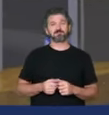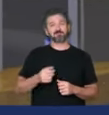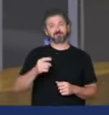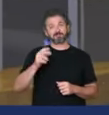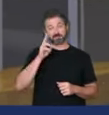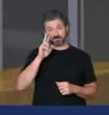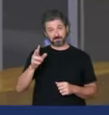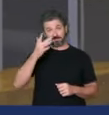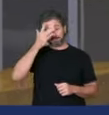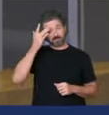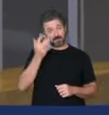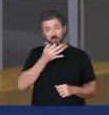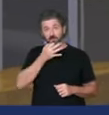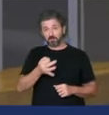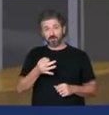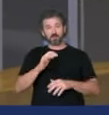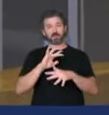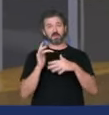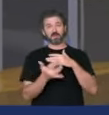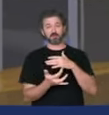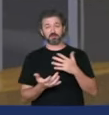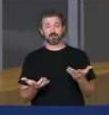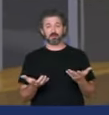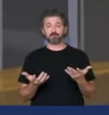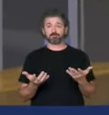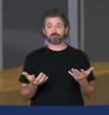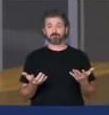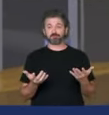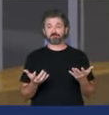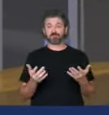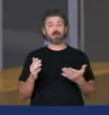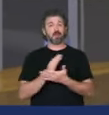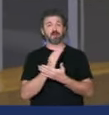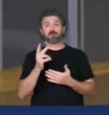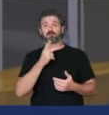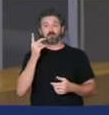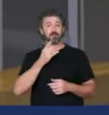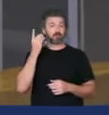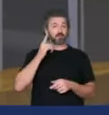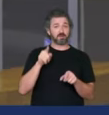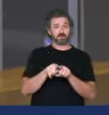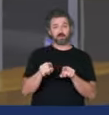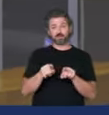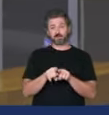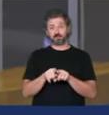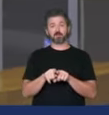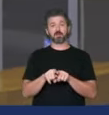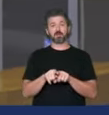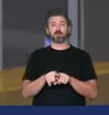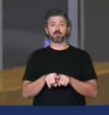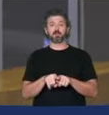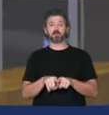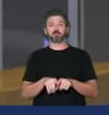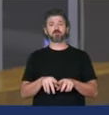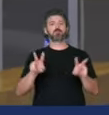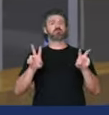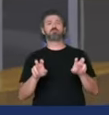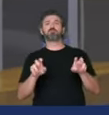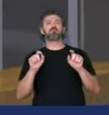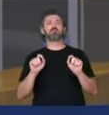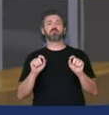se manifestando nas redes sociais recentemente, alguns até deputados se manifestando acerca